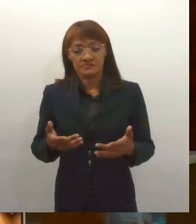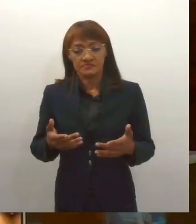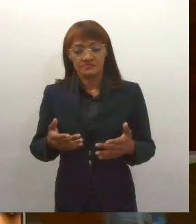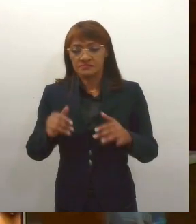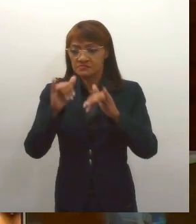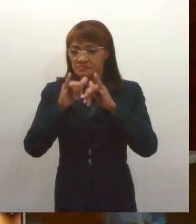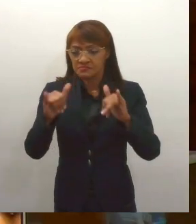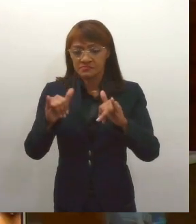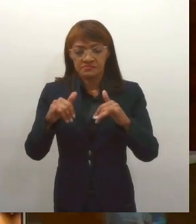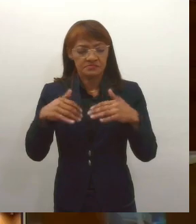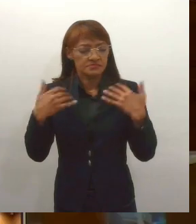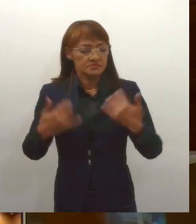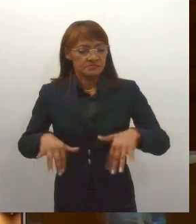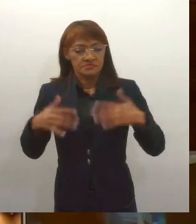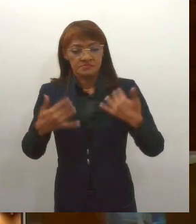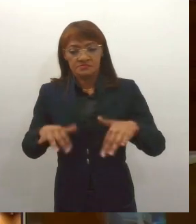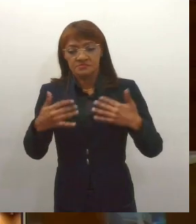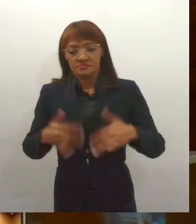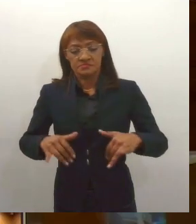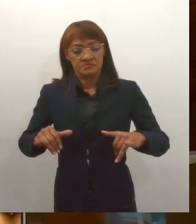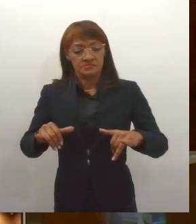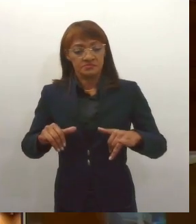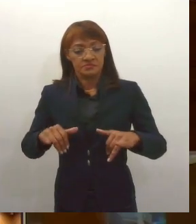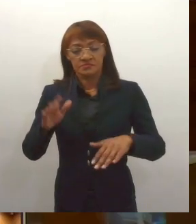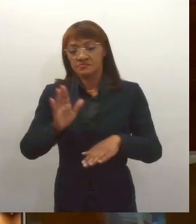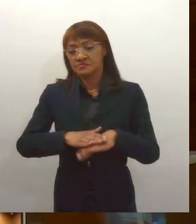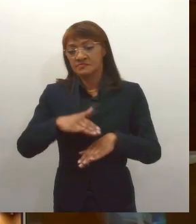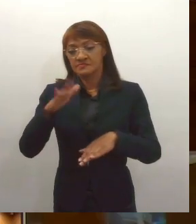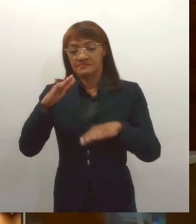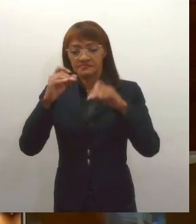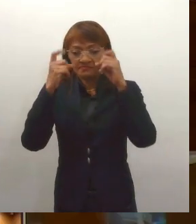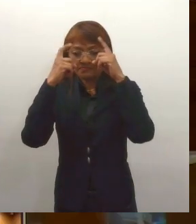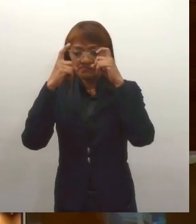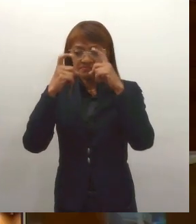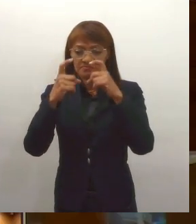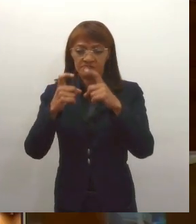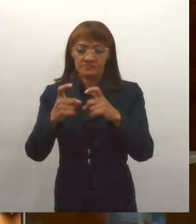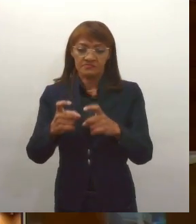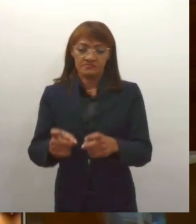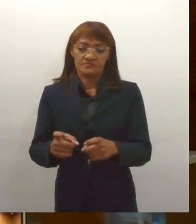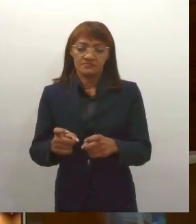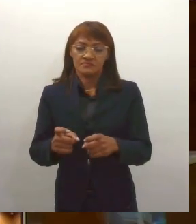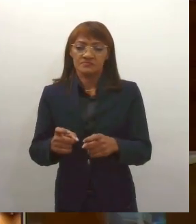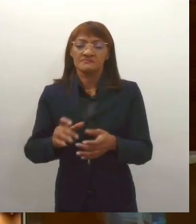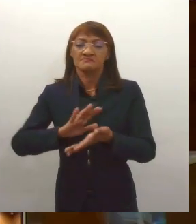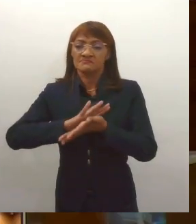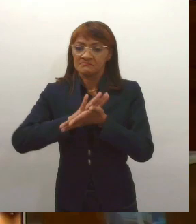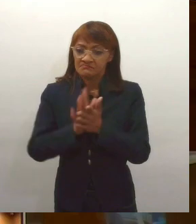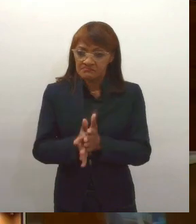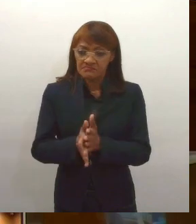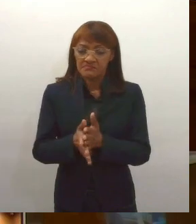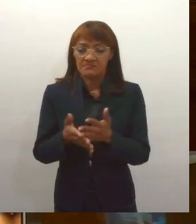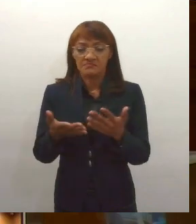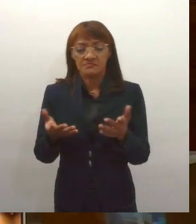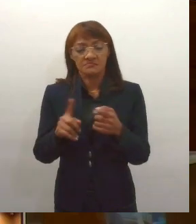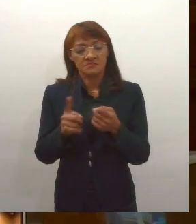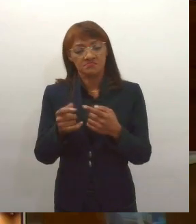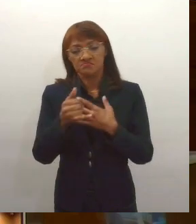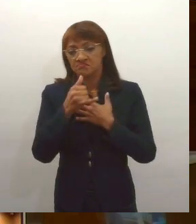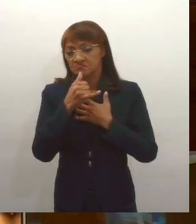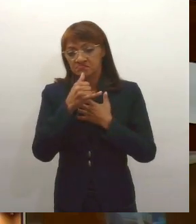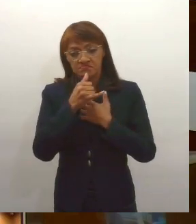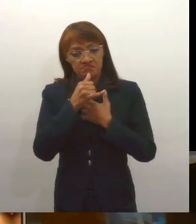mais violência para mais conceito e infelizmente a gente eh